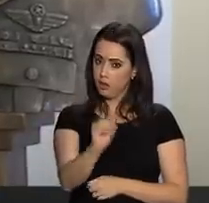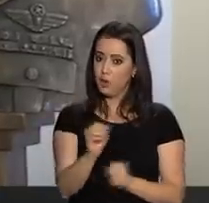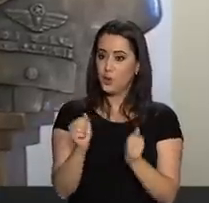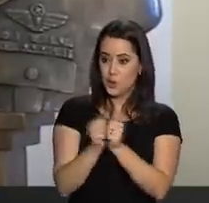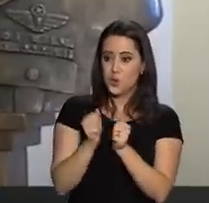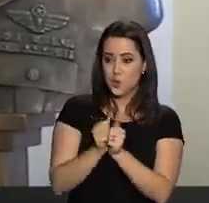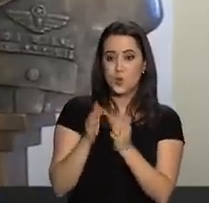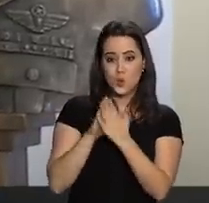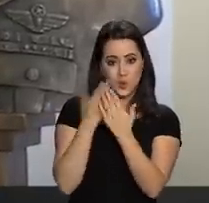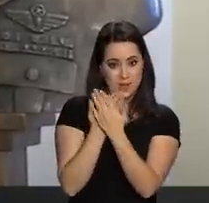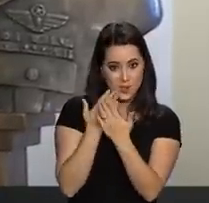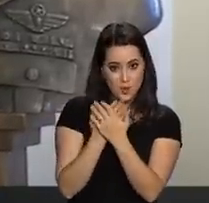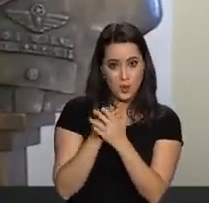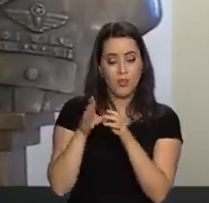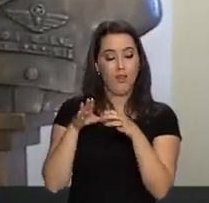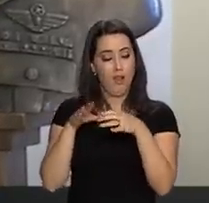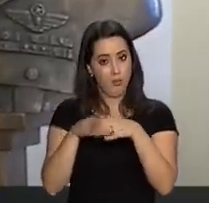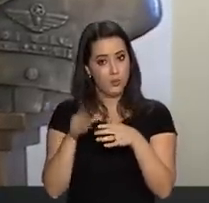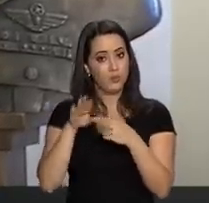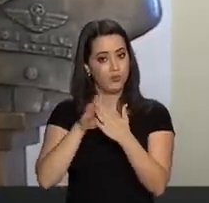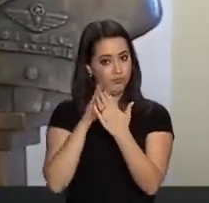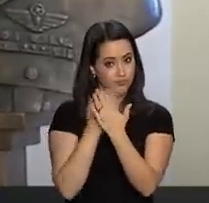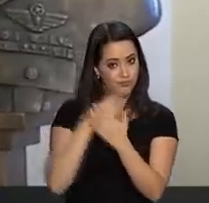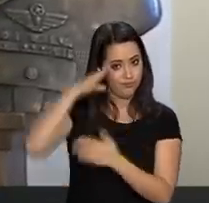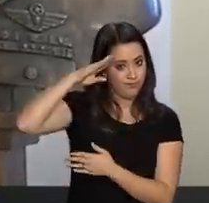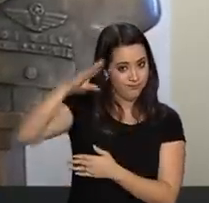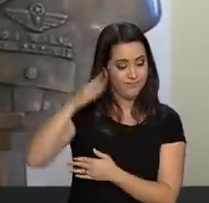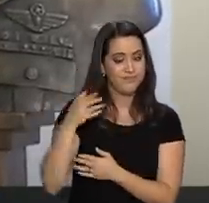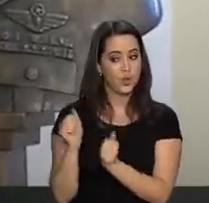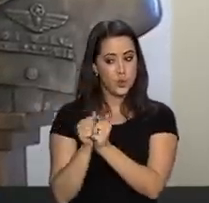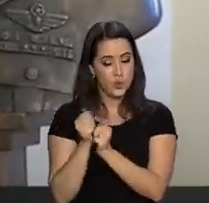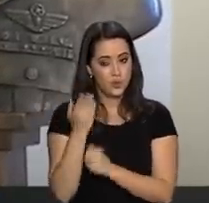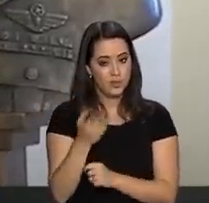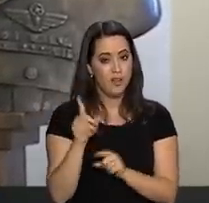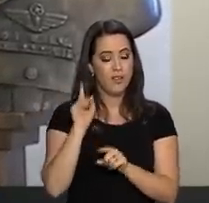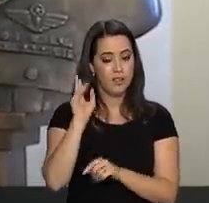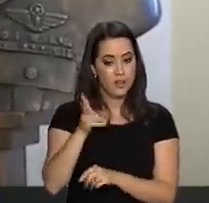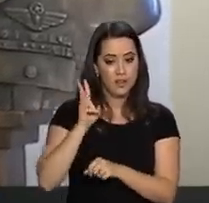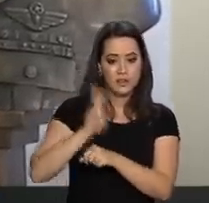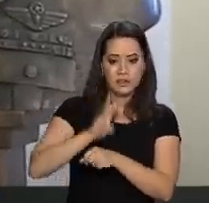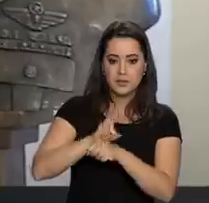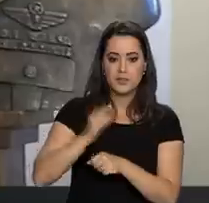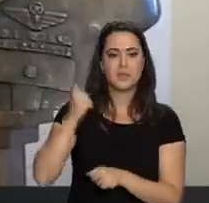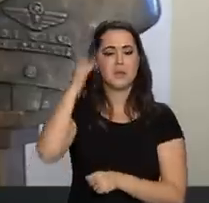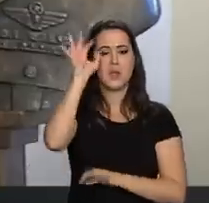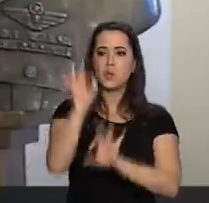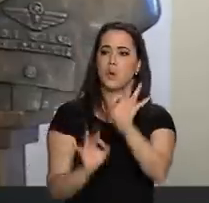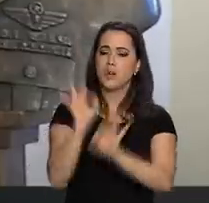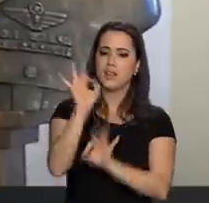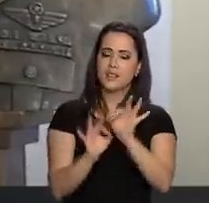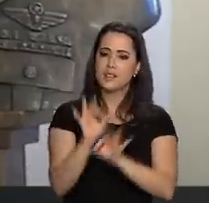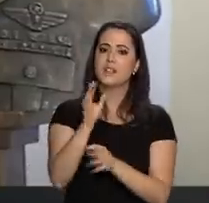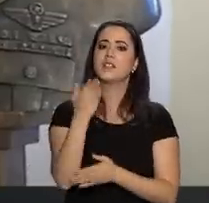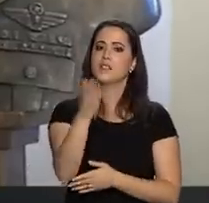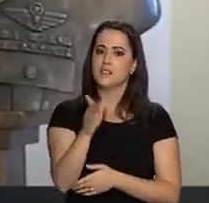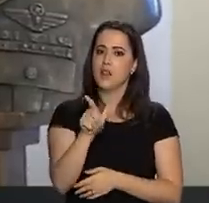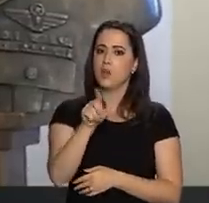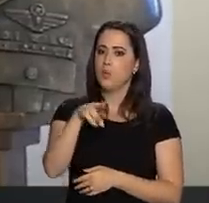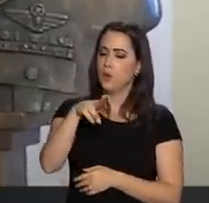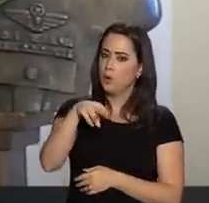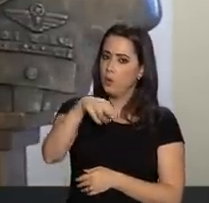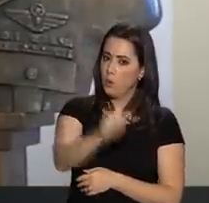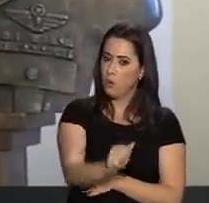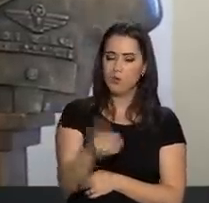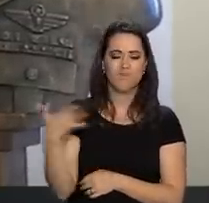Academia Militar das Agulhas Negras, que pega, obviamente, o Ministério da Defesa mais do que bem arrumado pelo Silvio Luna,